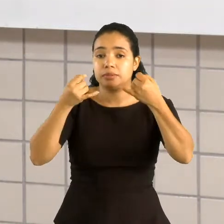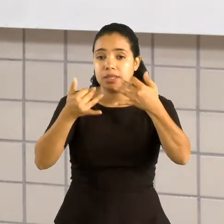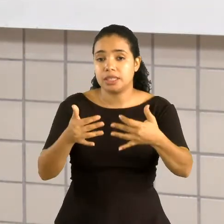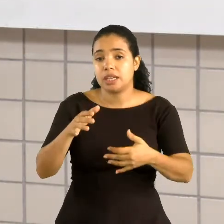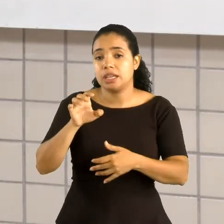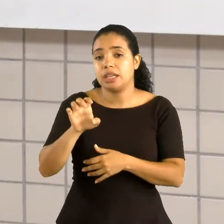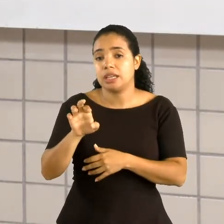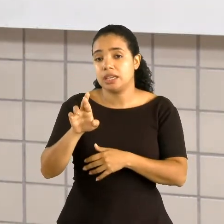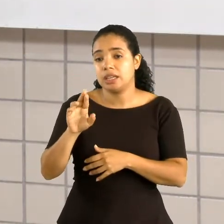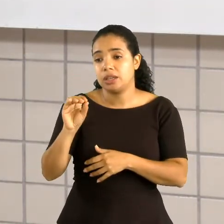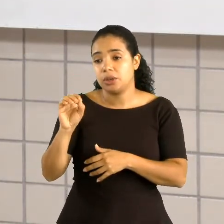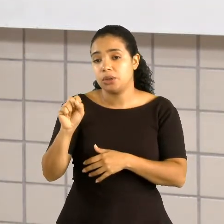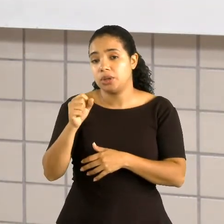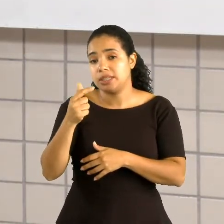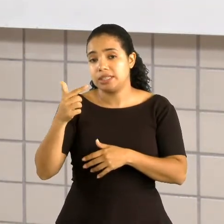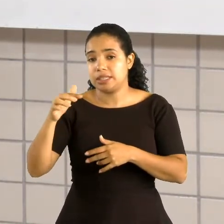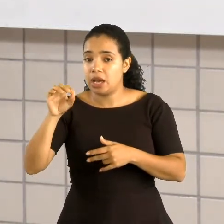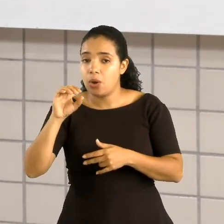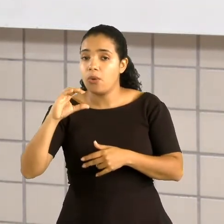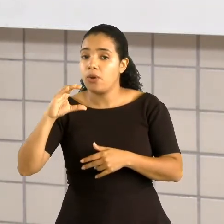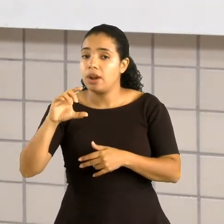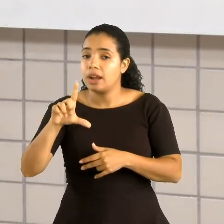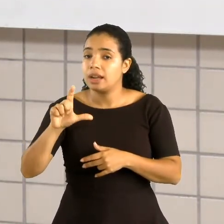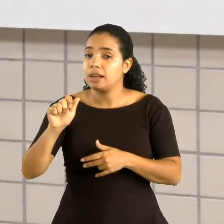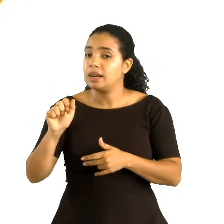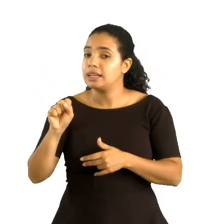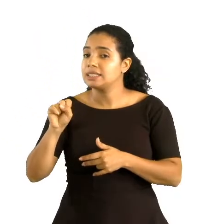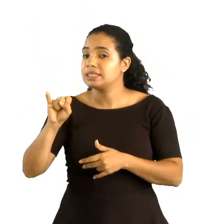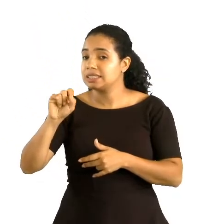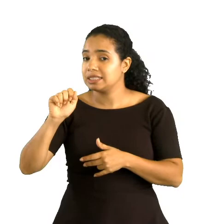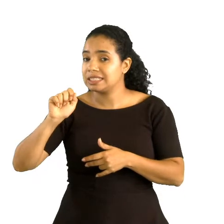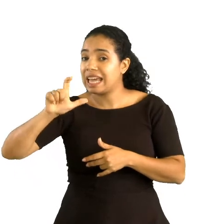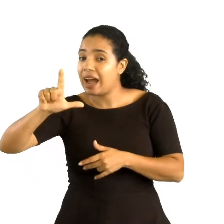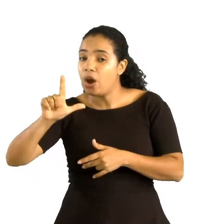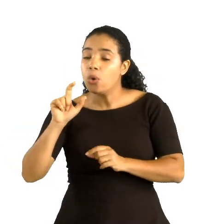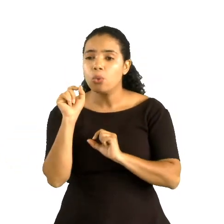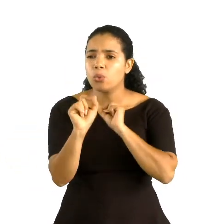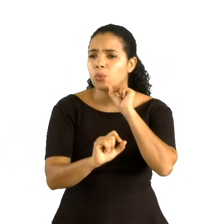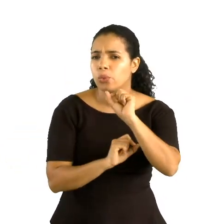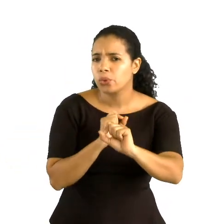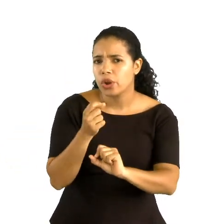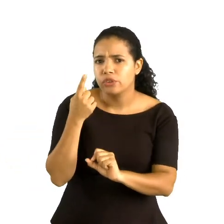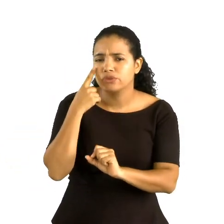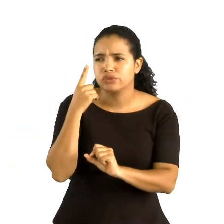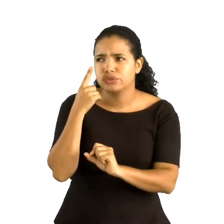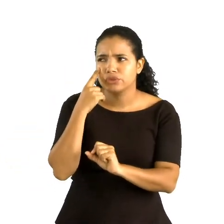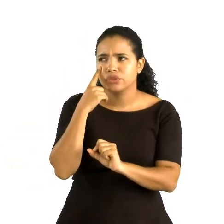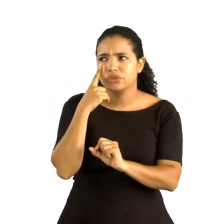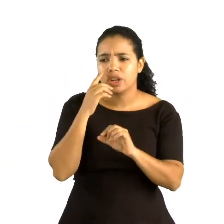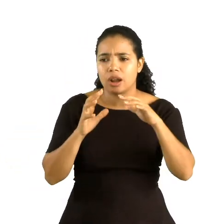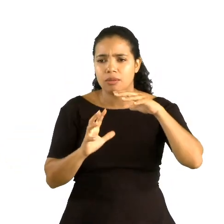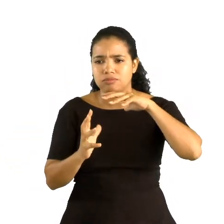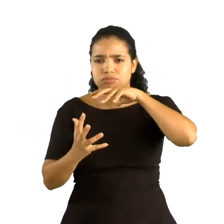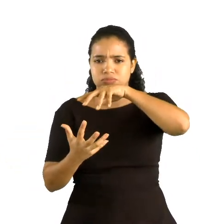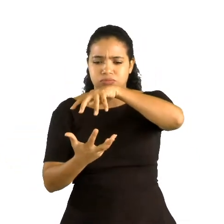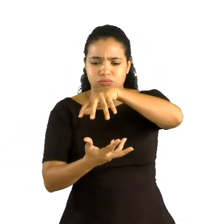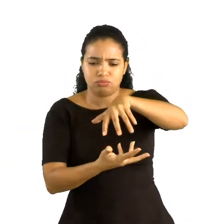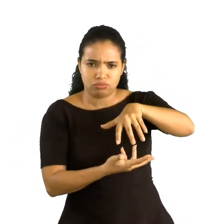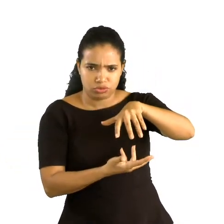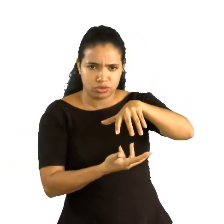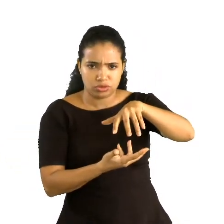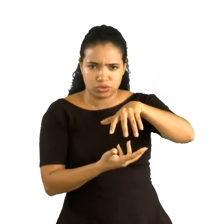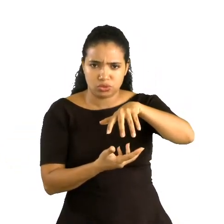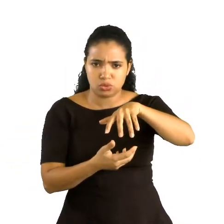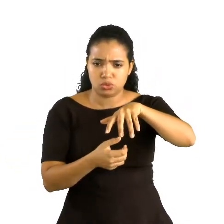também na erosão glacial. O que é a erosão glacial? Gente, vamos lembrar lá do Polo Norte? Vamos lembrar do